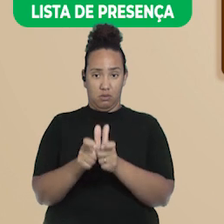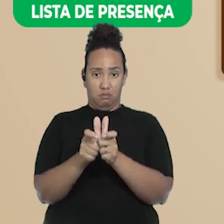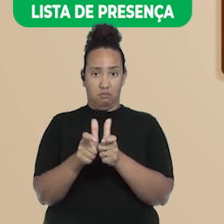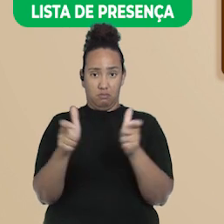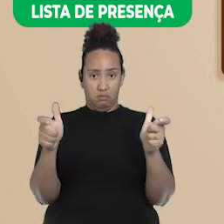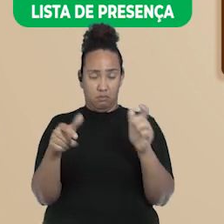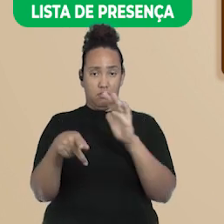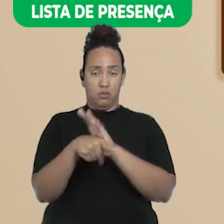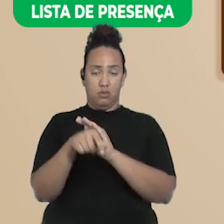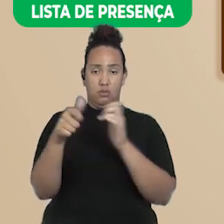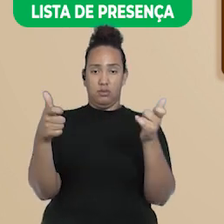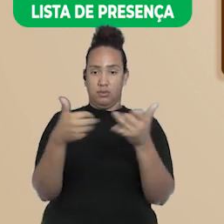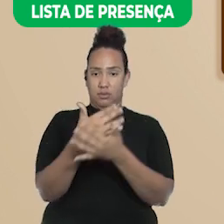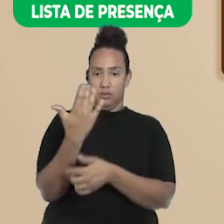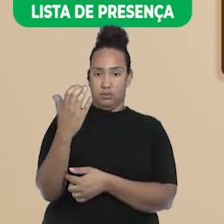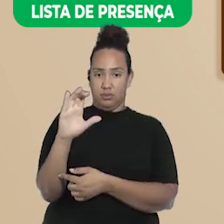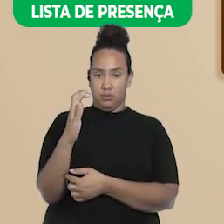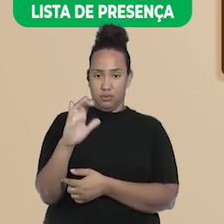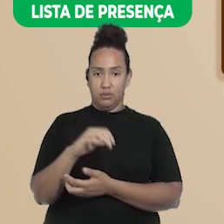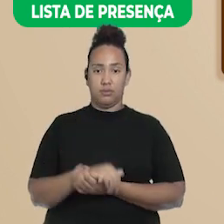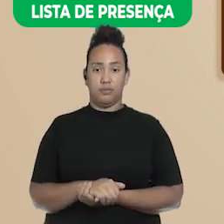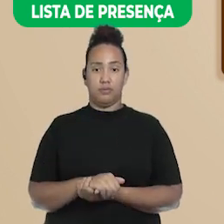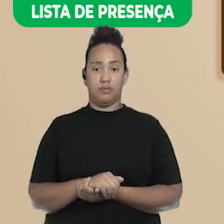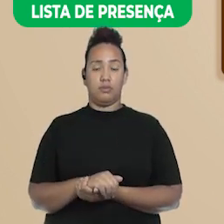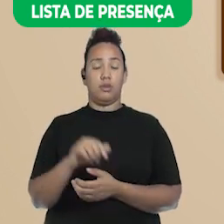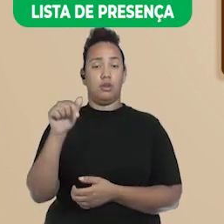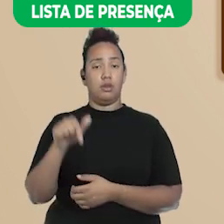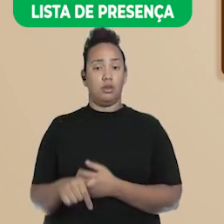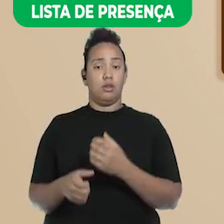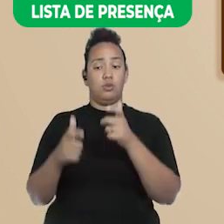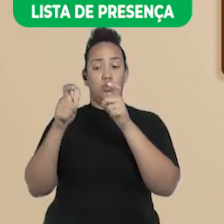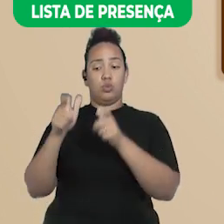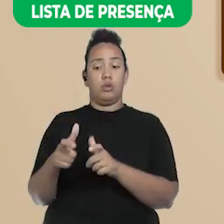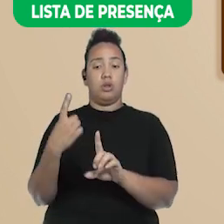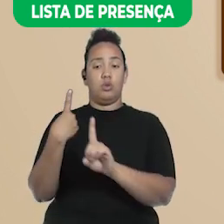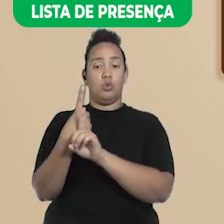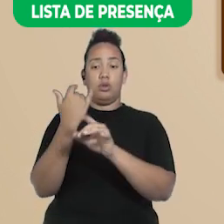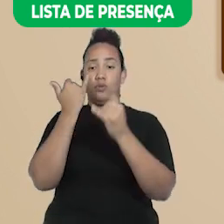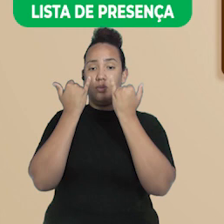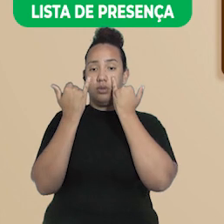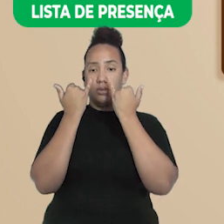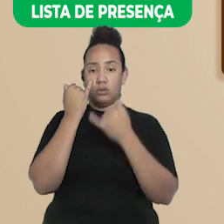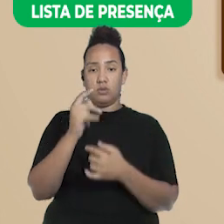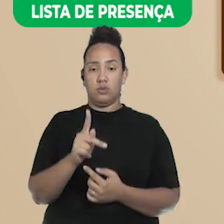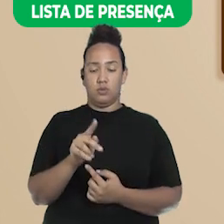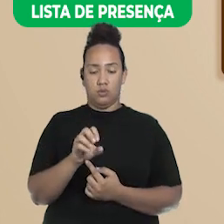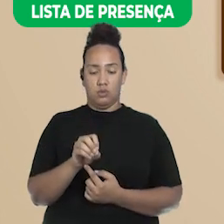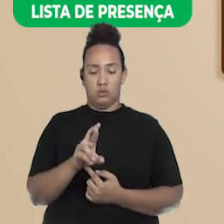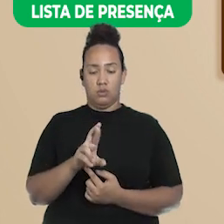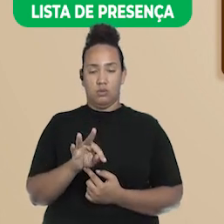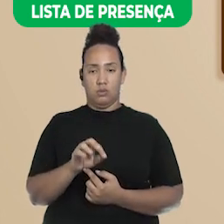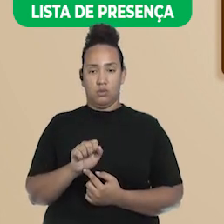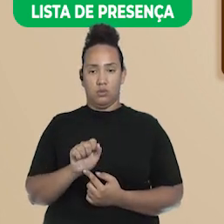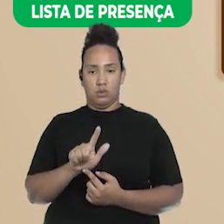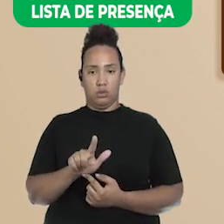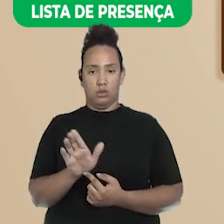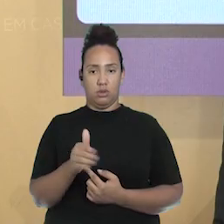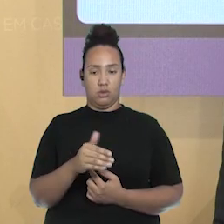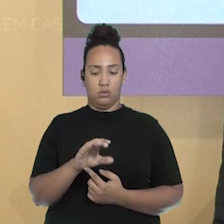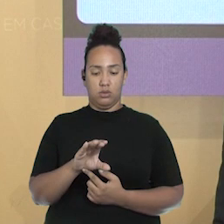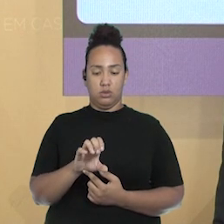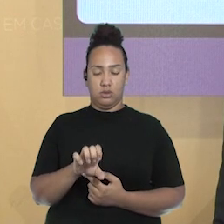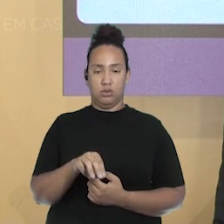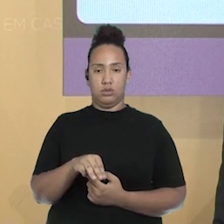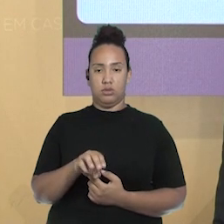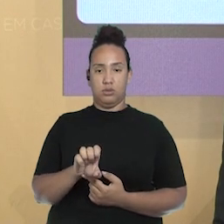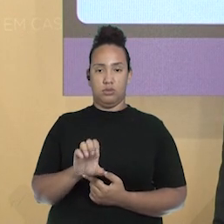Cariacica foi informada pela Ponte Portal Semec. Lembrando que a notícia traz valores fictícios,